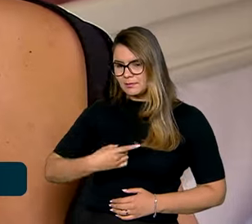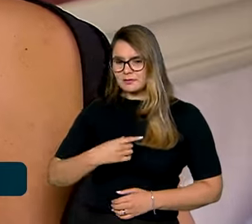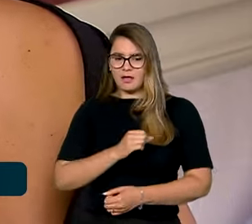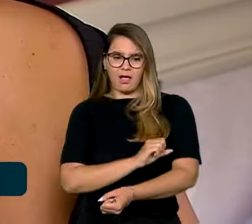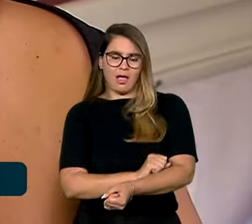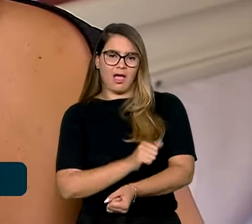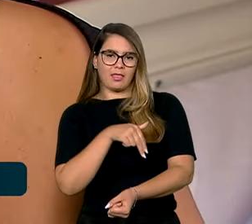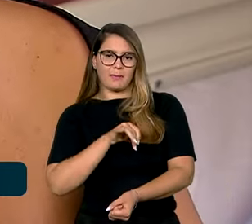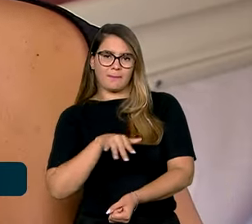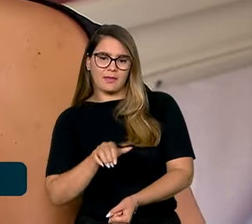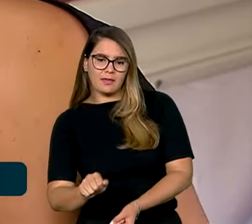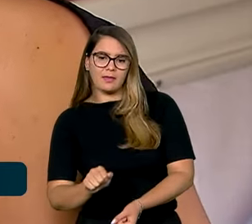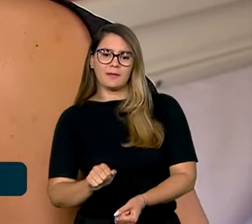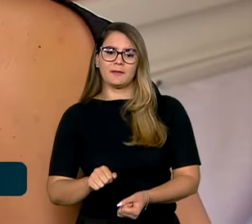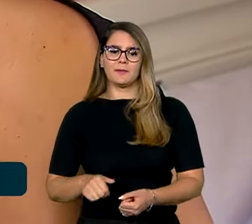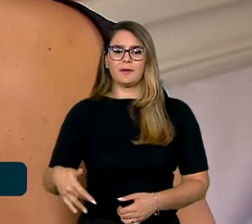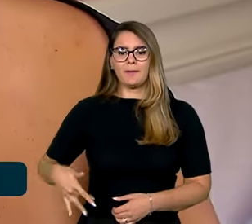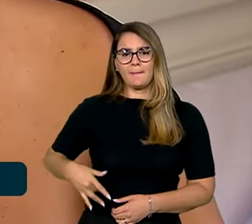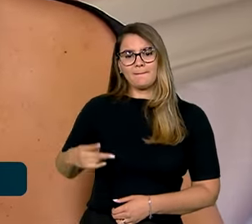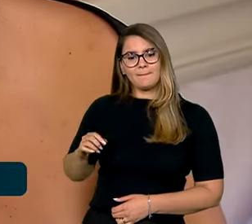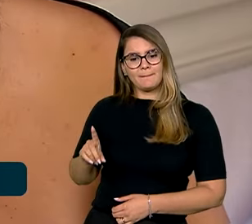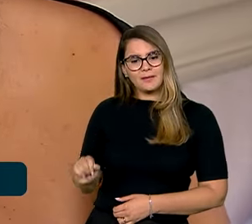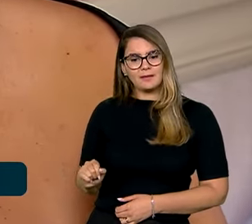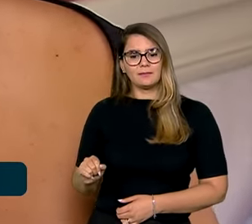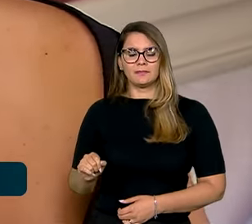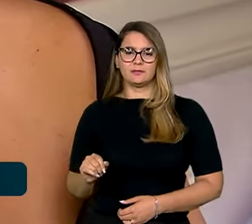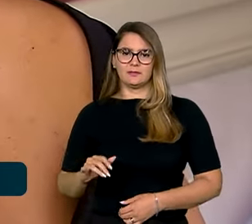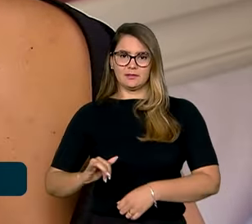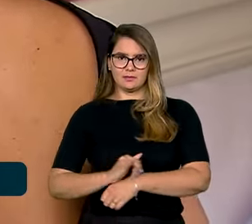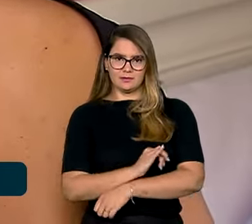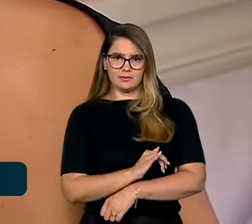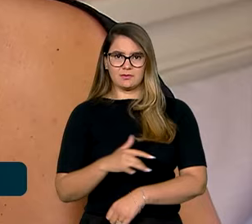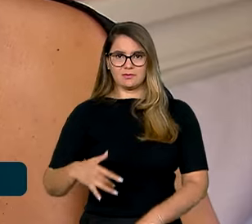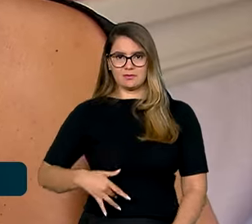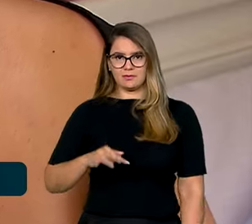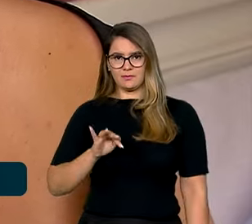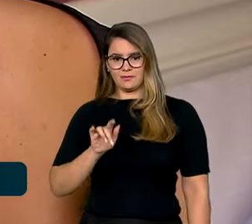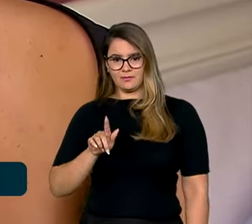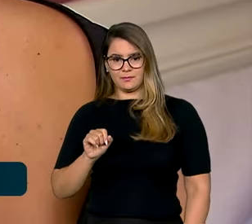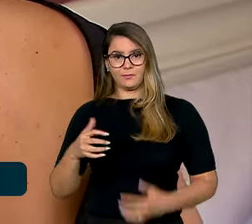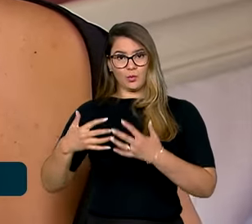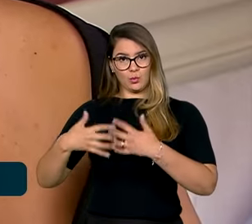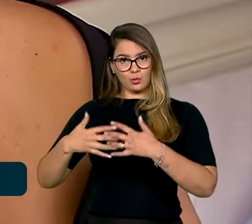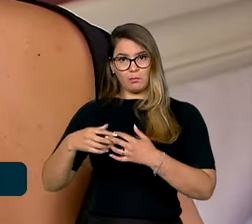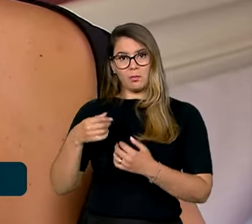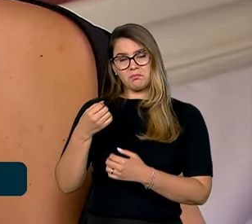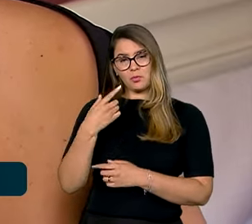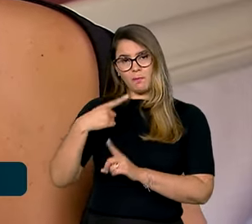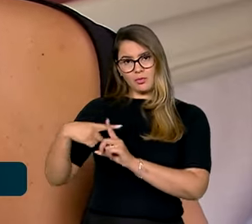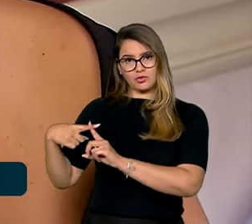anemia, pedras na vesícula, gordura no fígado e um tumor benigno também.